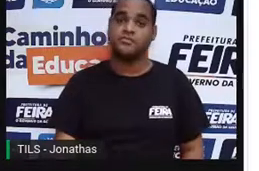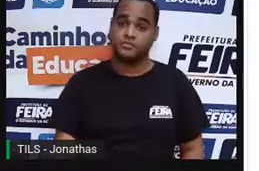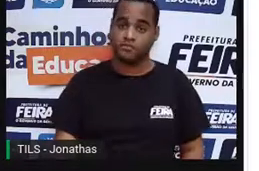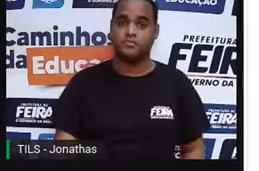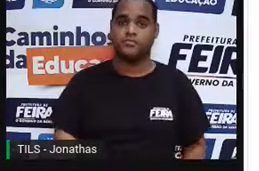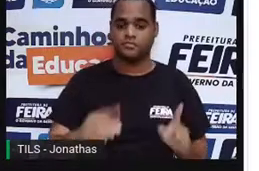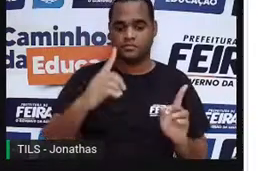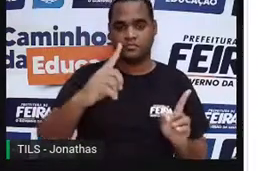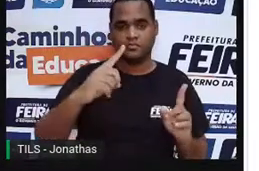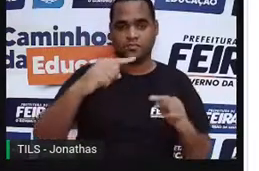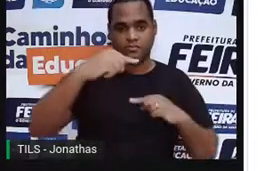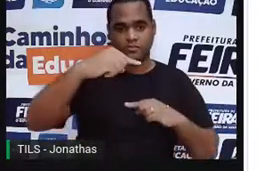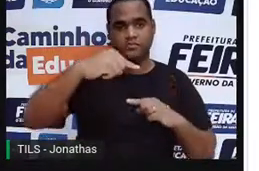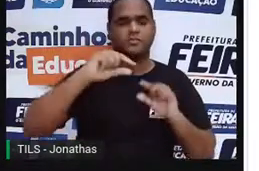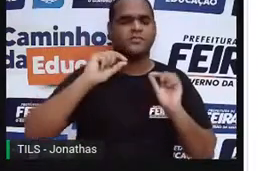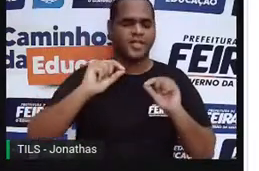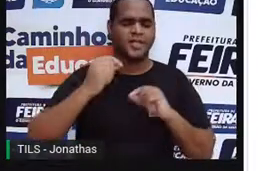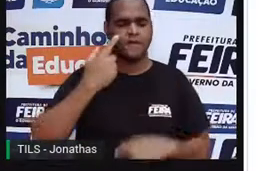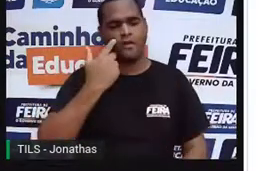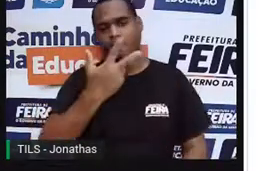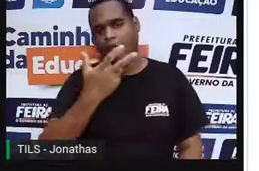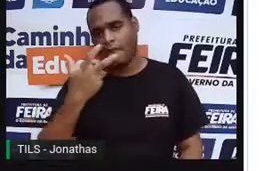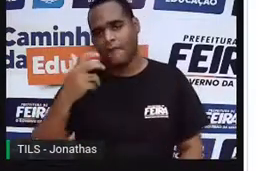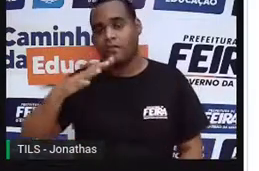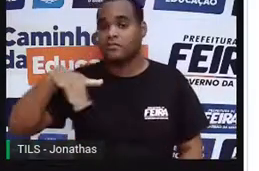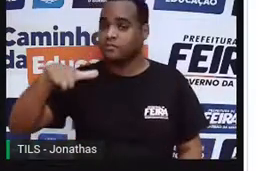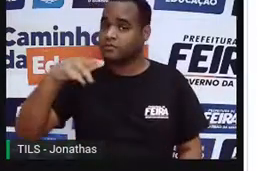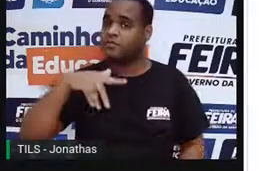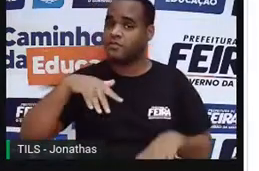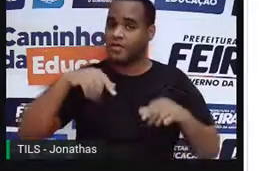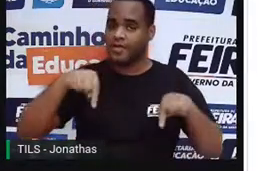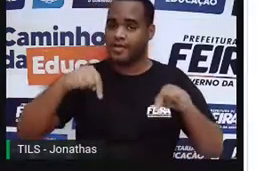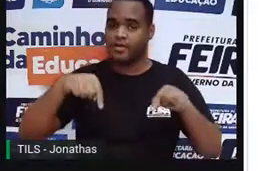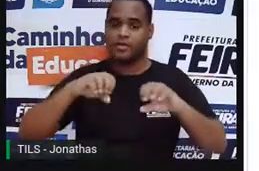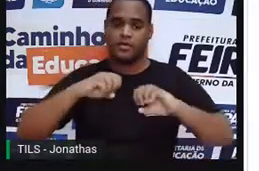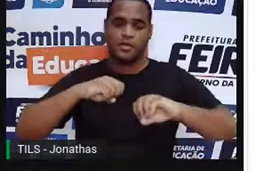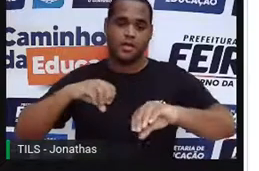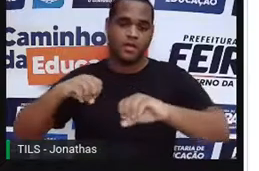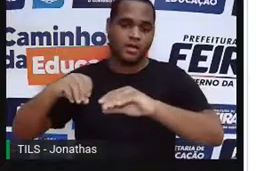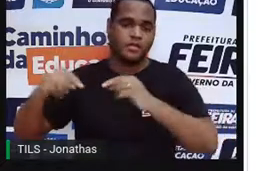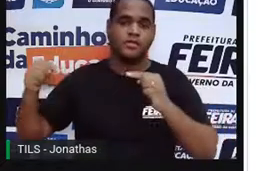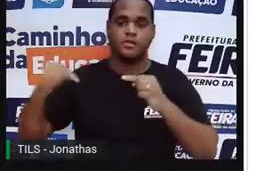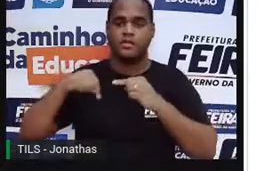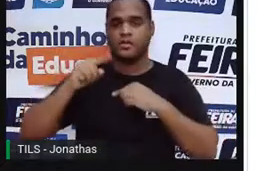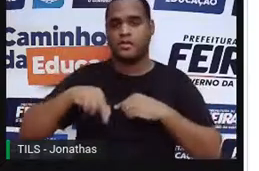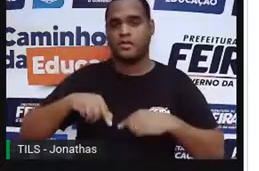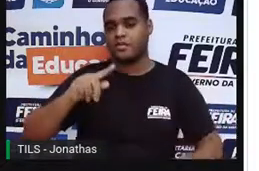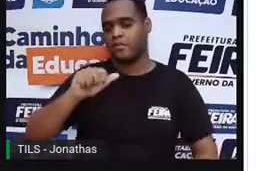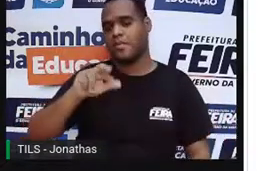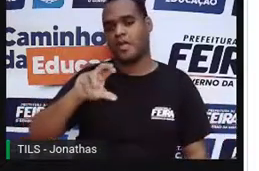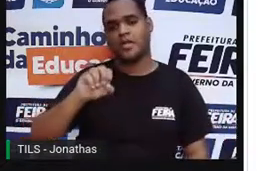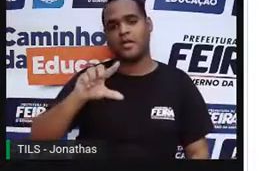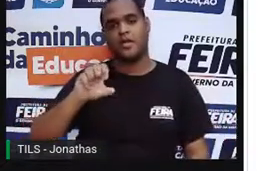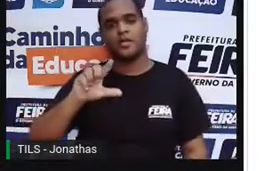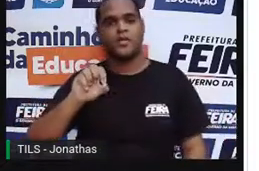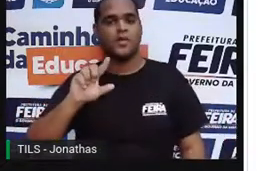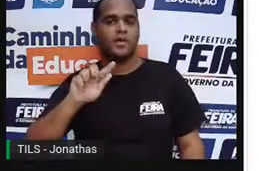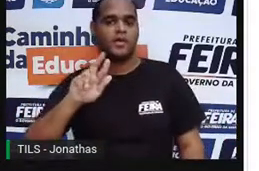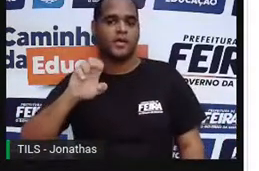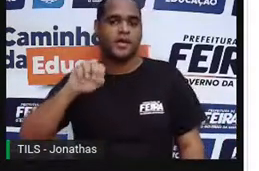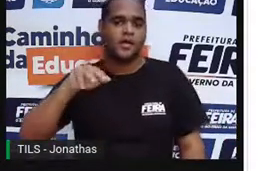quadrilátero que a gente viu né nessa aula chamado de paralelogramo